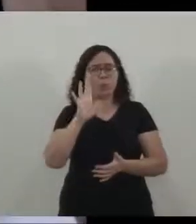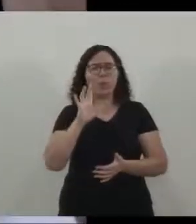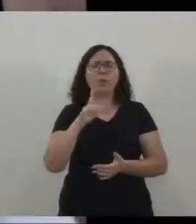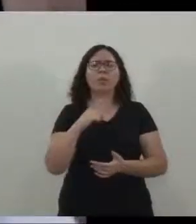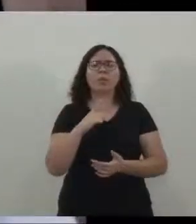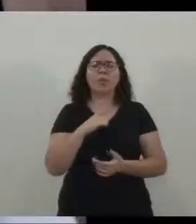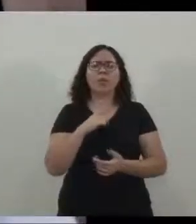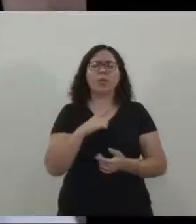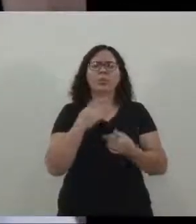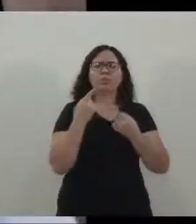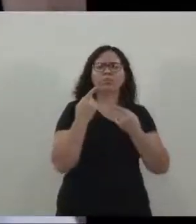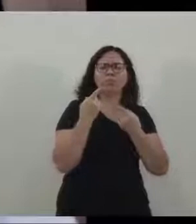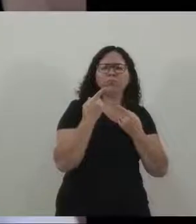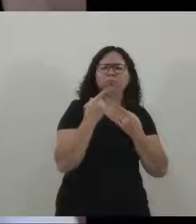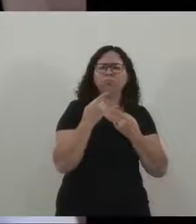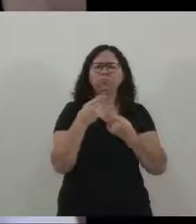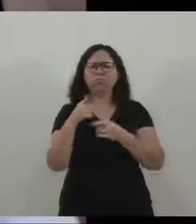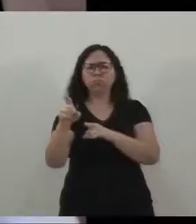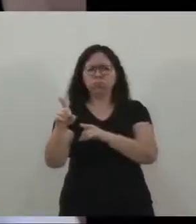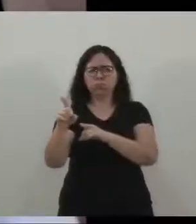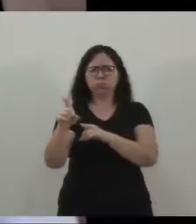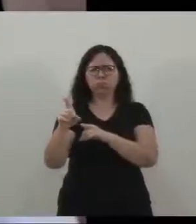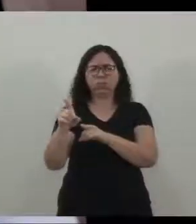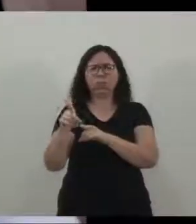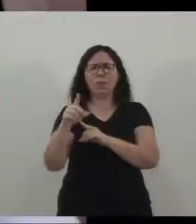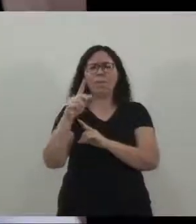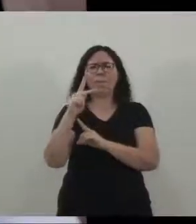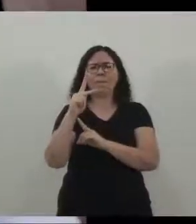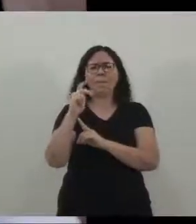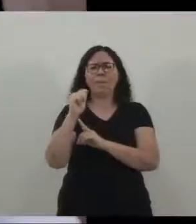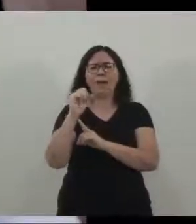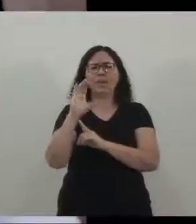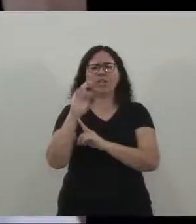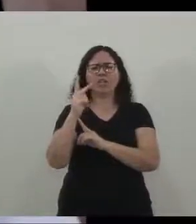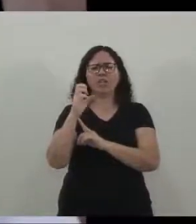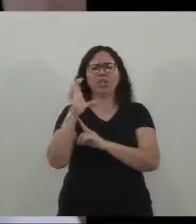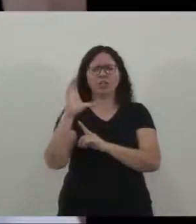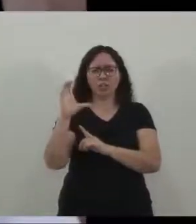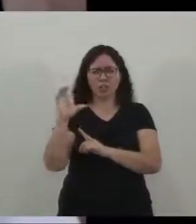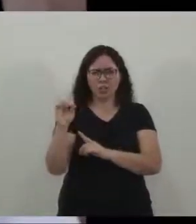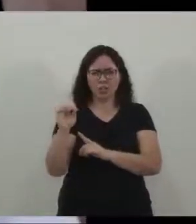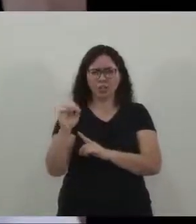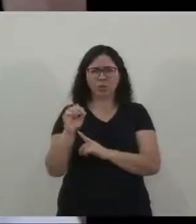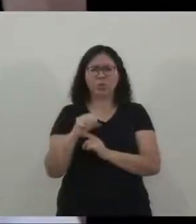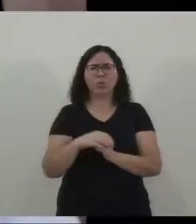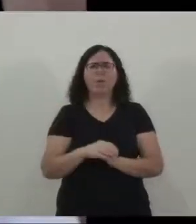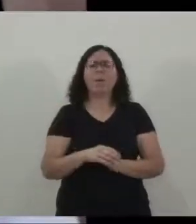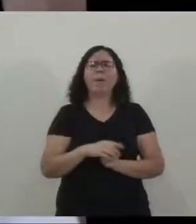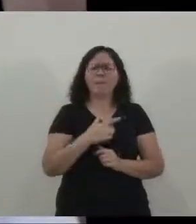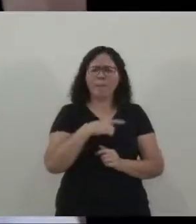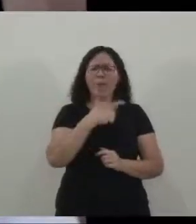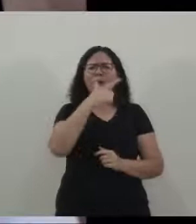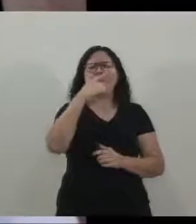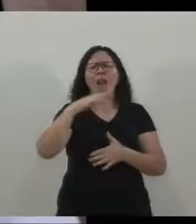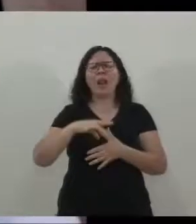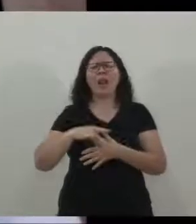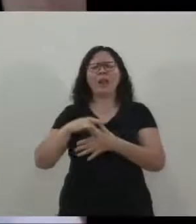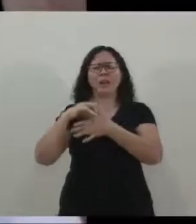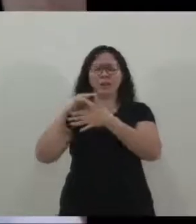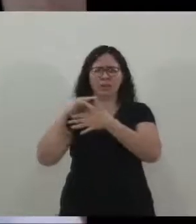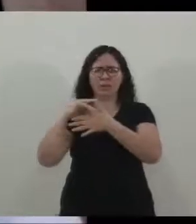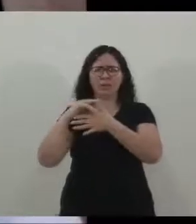ataca ferozmente o candidato Dario Pacheco e o vice Edson PC e outras lideranças da